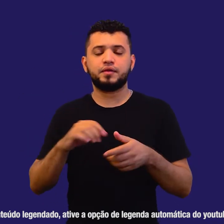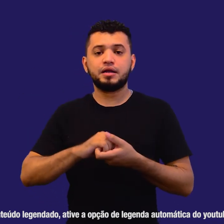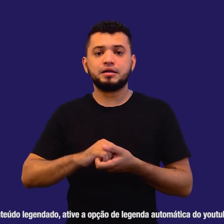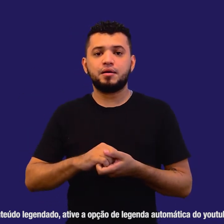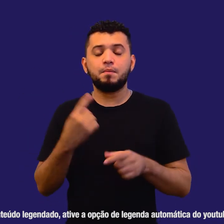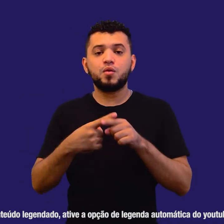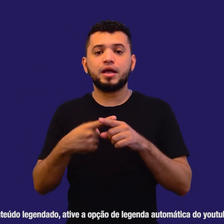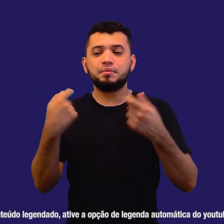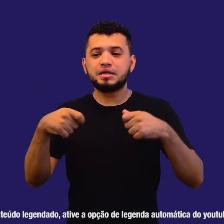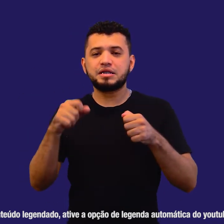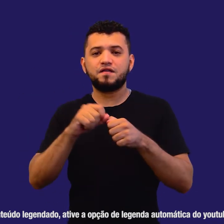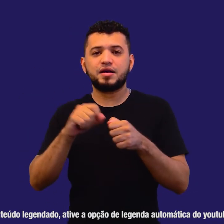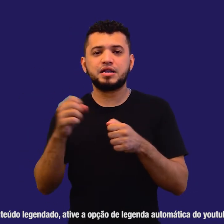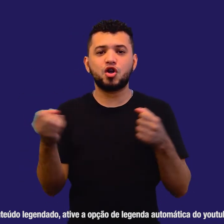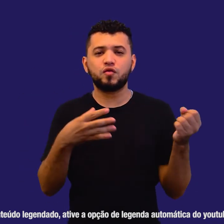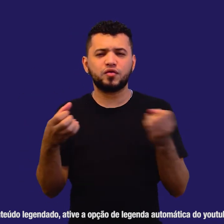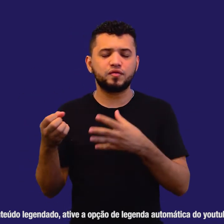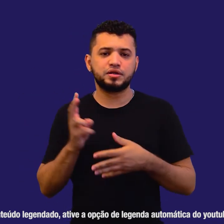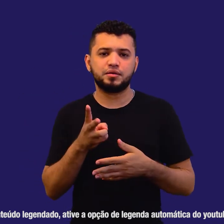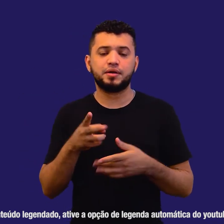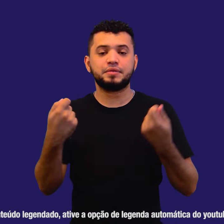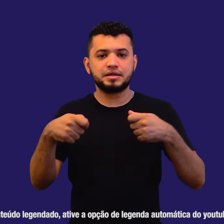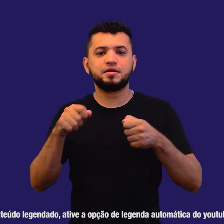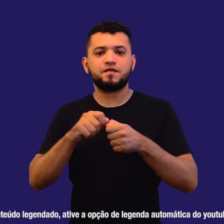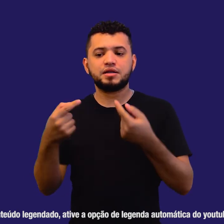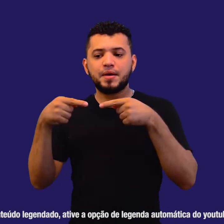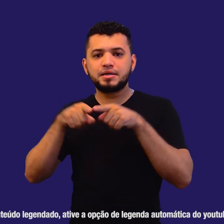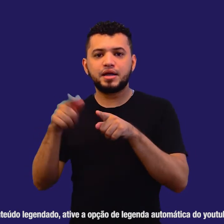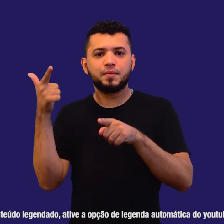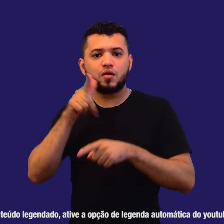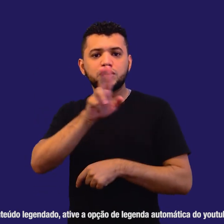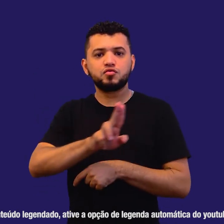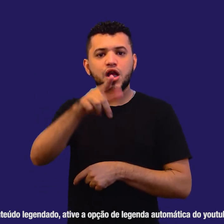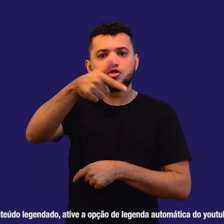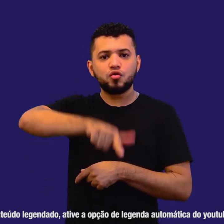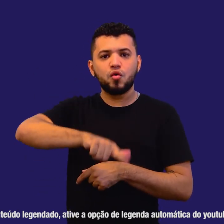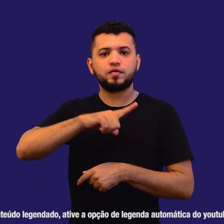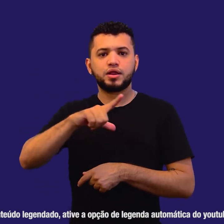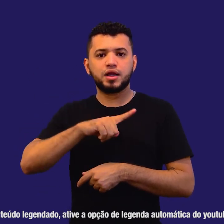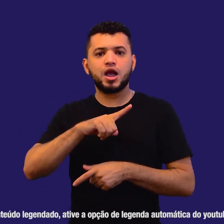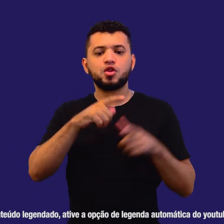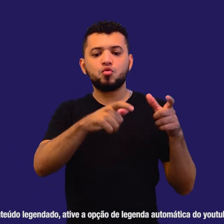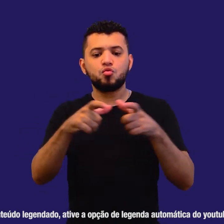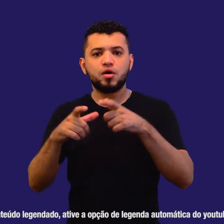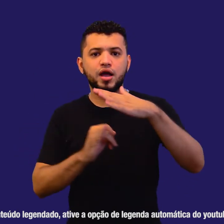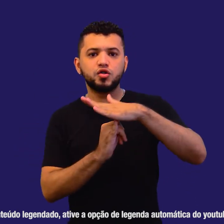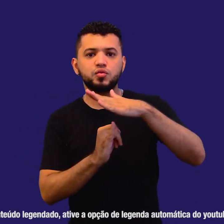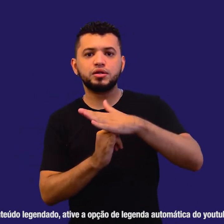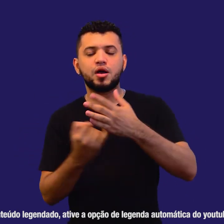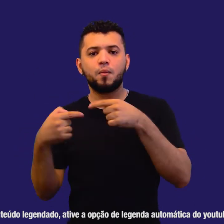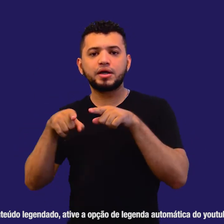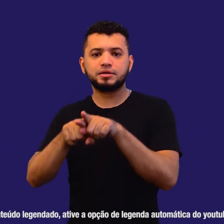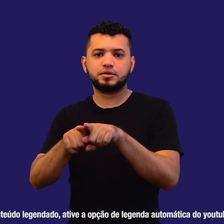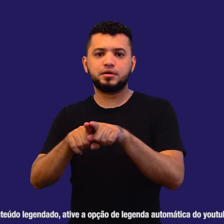vou fazer uma outra, por exemplo, né? Parcerias para reutilização também, instituições parceiras, quer dizer, você pode ter uma gama